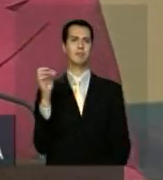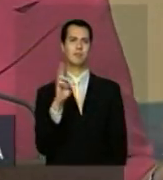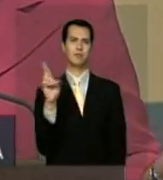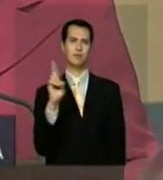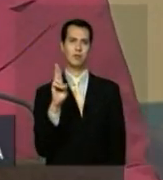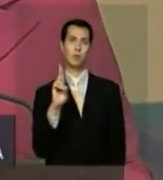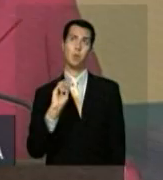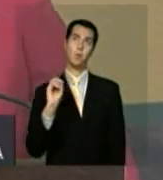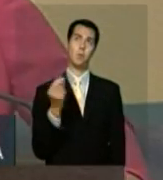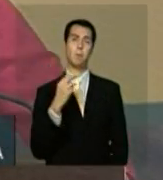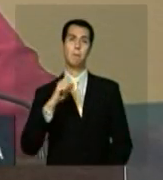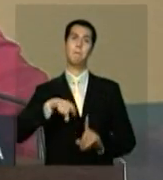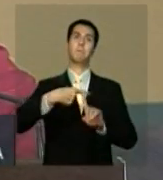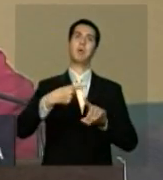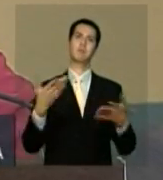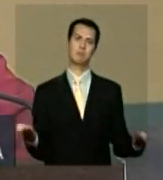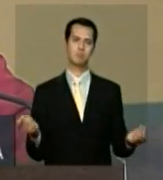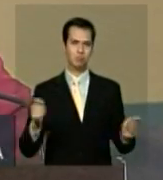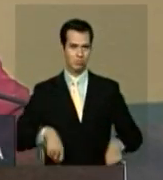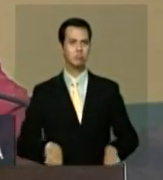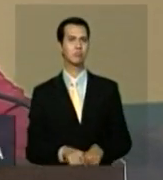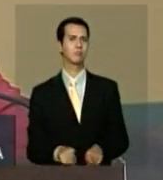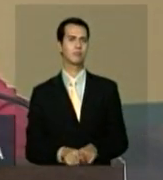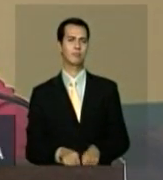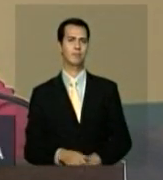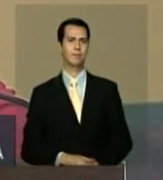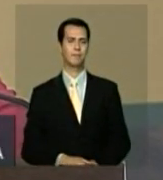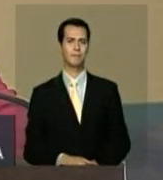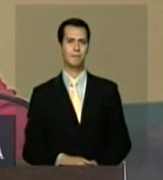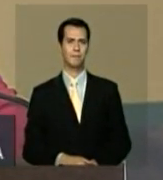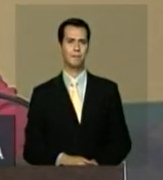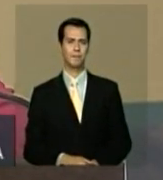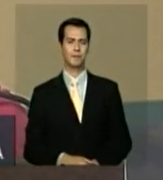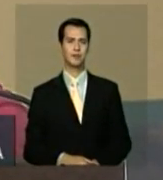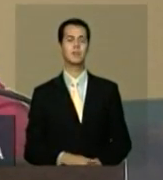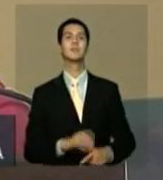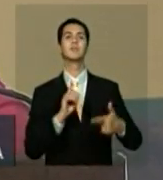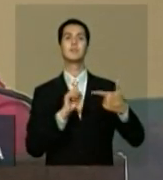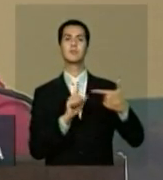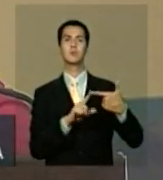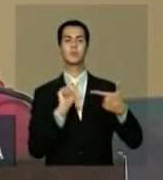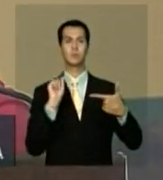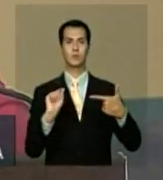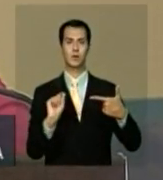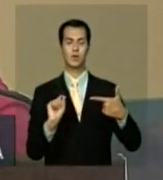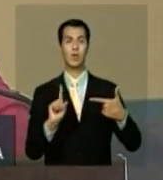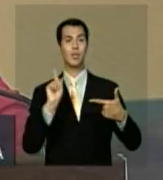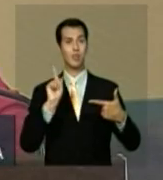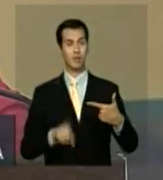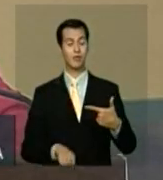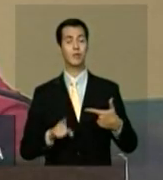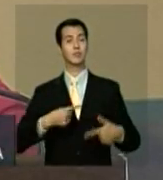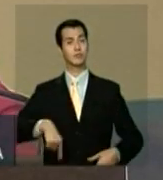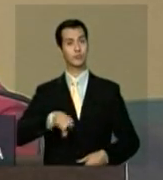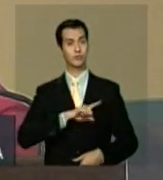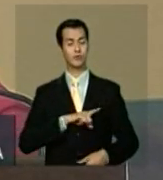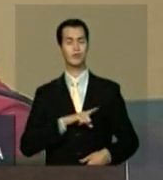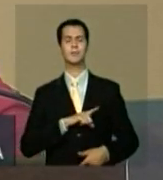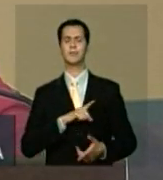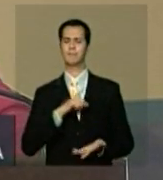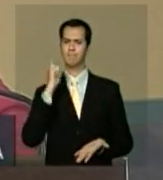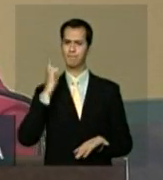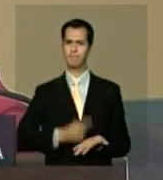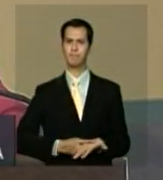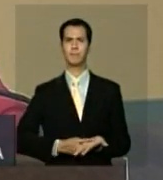ou mais segundo é a afirmação que a política de creches é